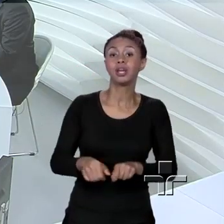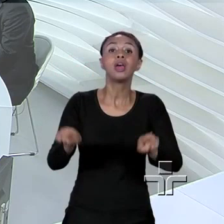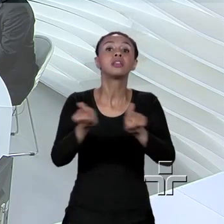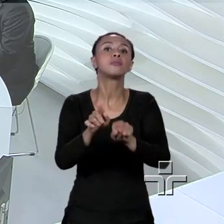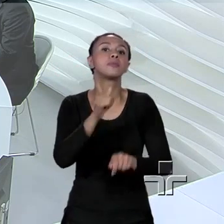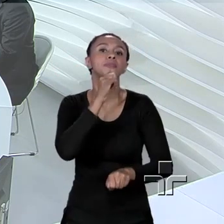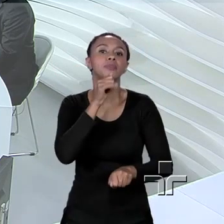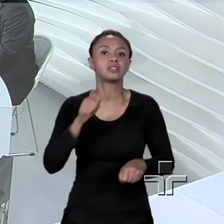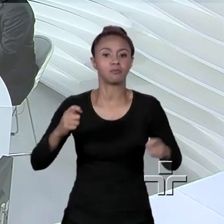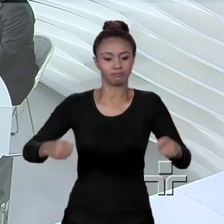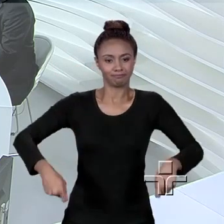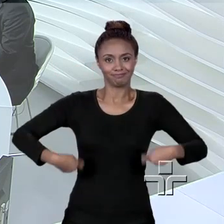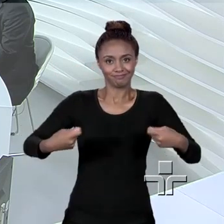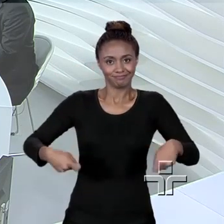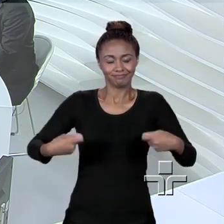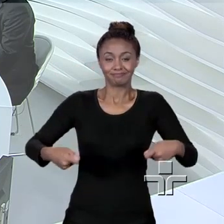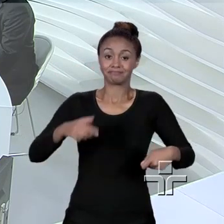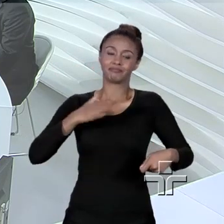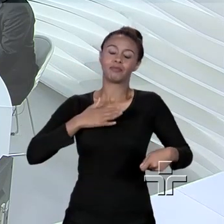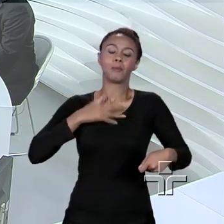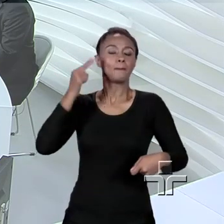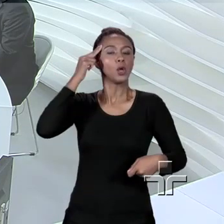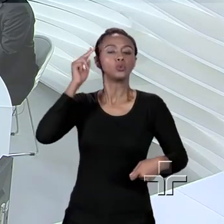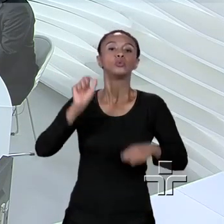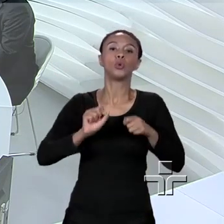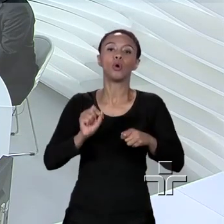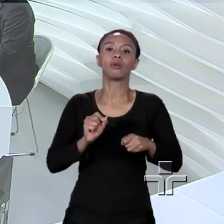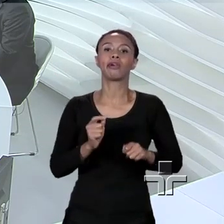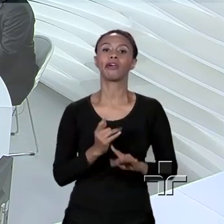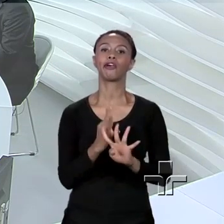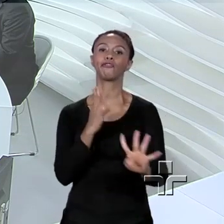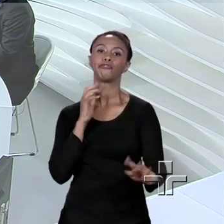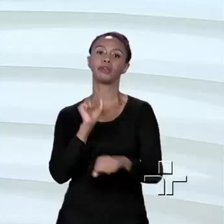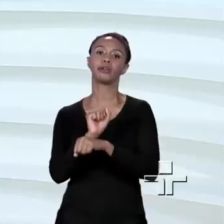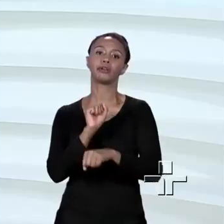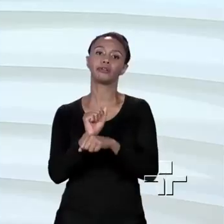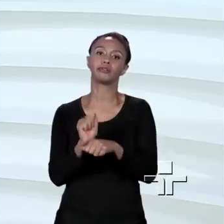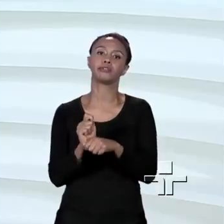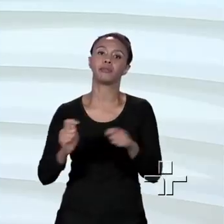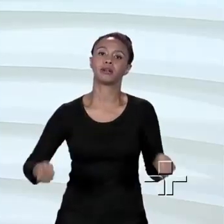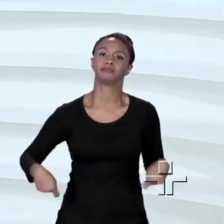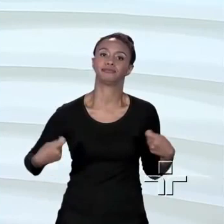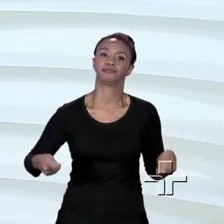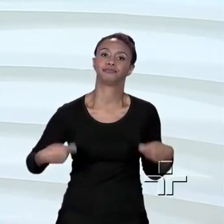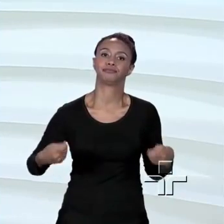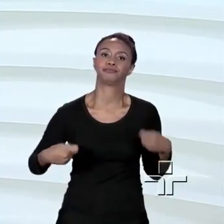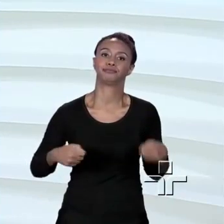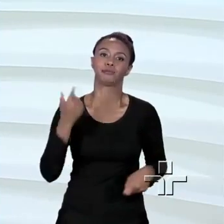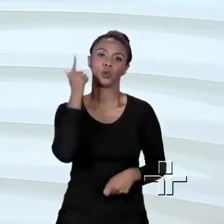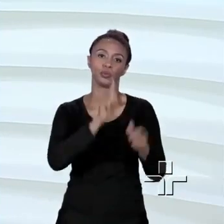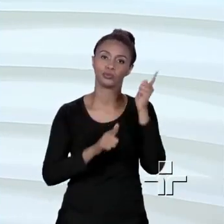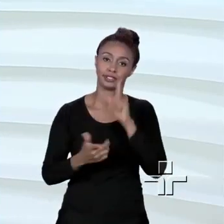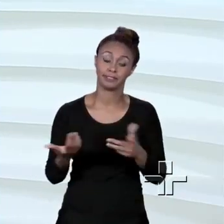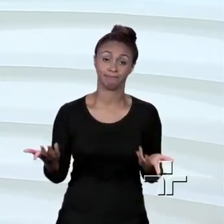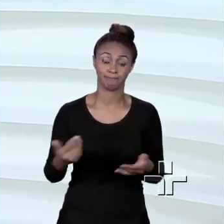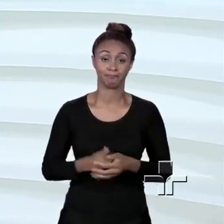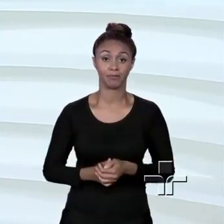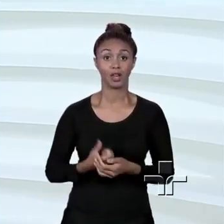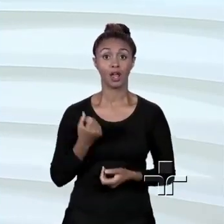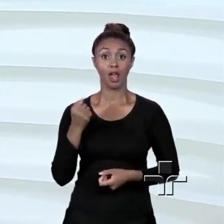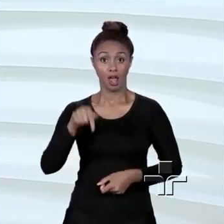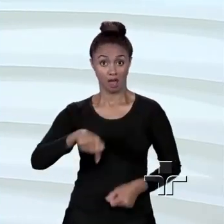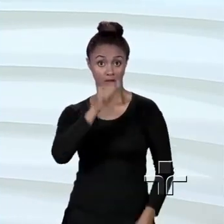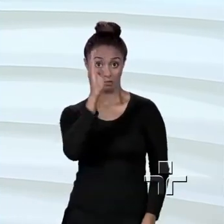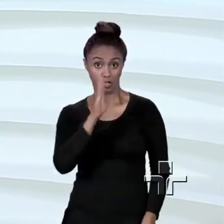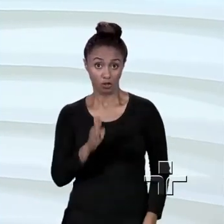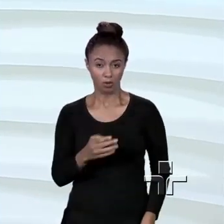rodas, que é outro sonho que eu tenho, acabar com a fila de cadeira de rodas no Brasil. Tem municípios no